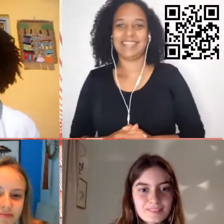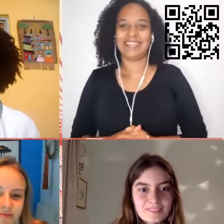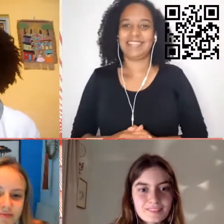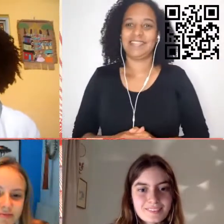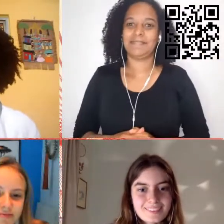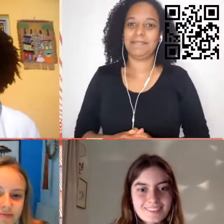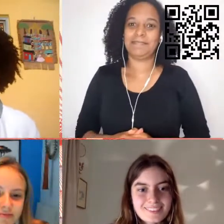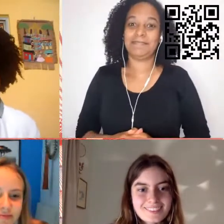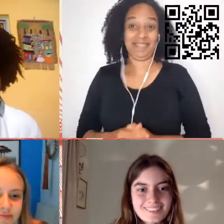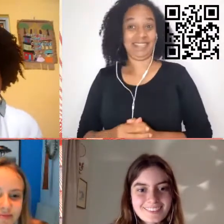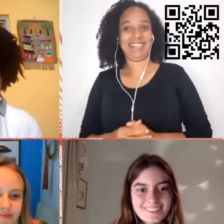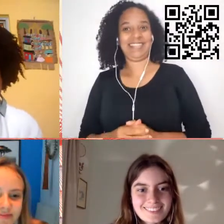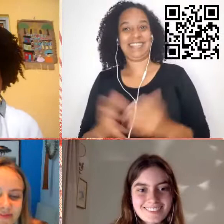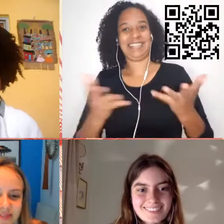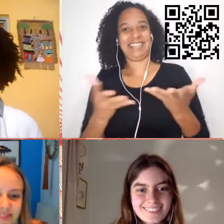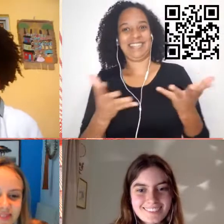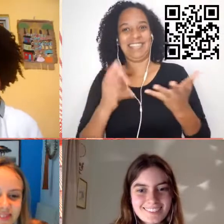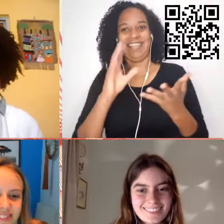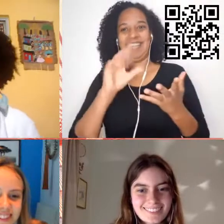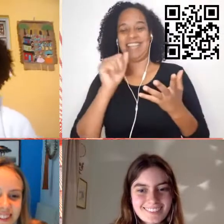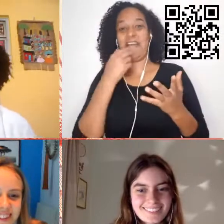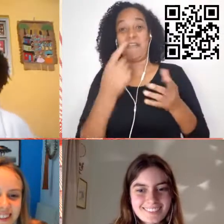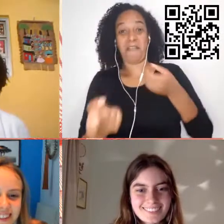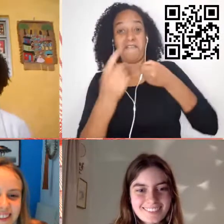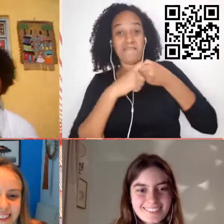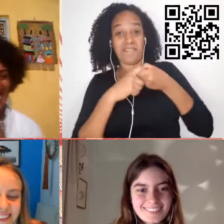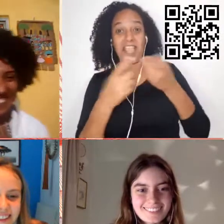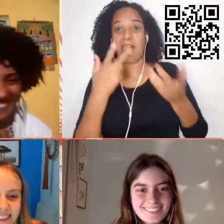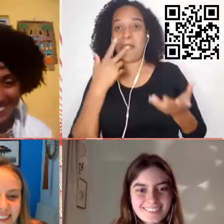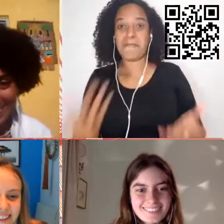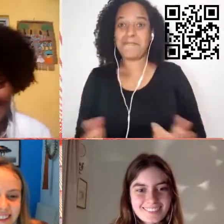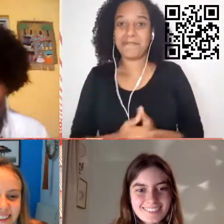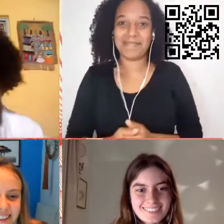Olha, ai, gente, tô de volta porque tem uma...